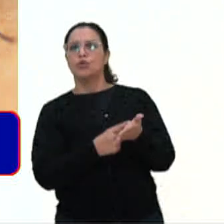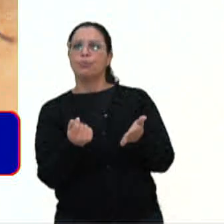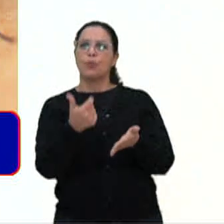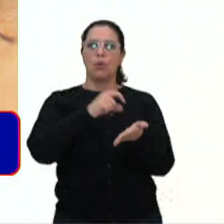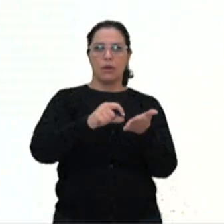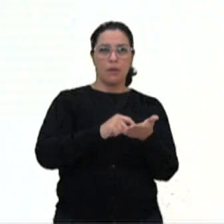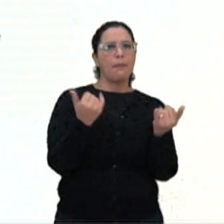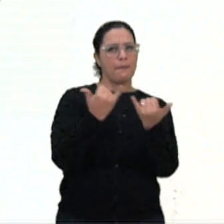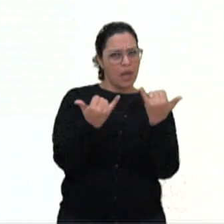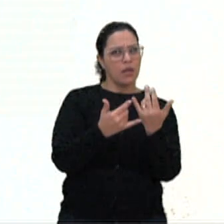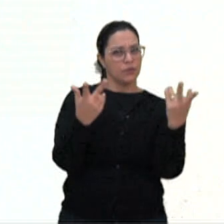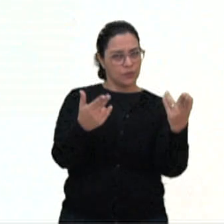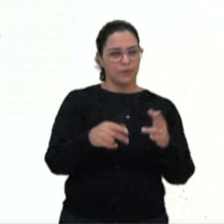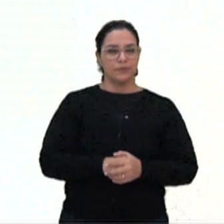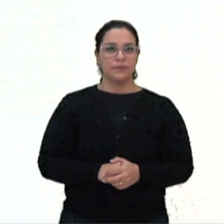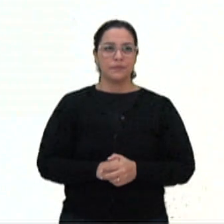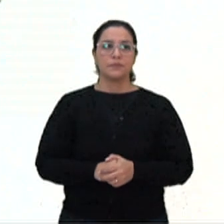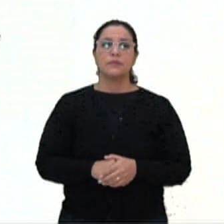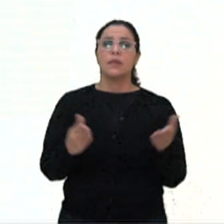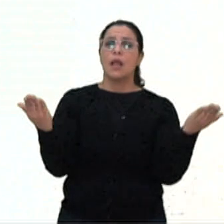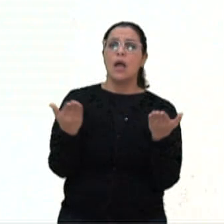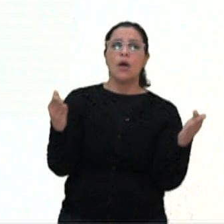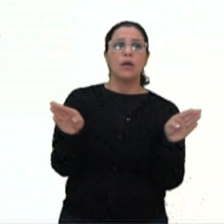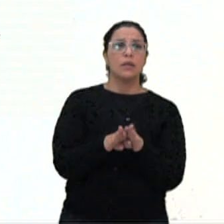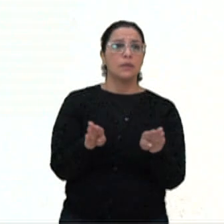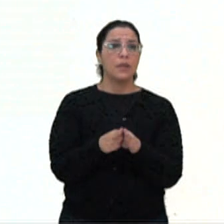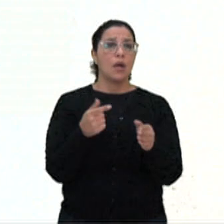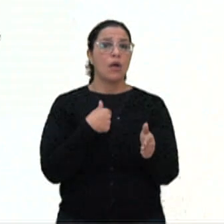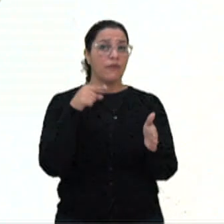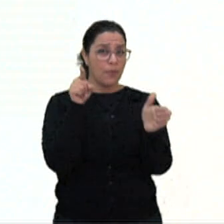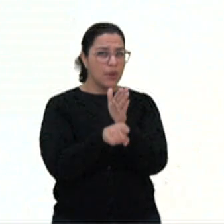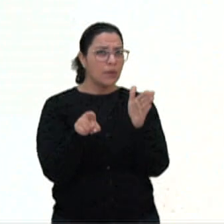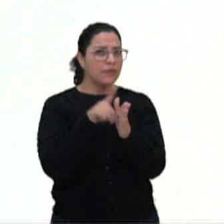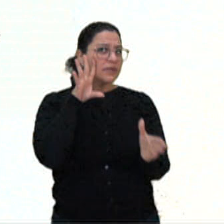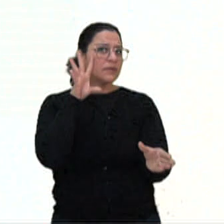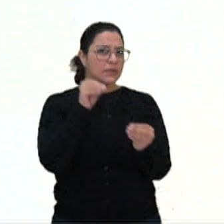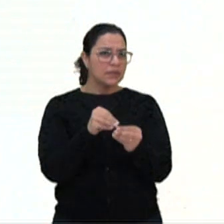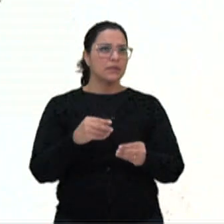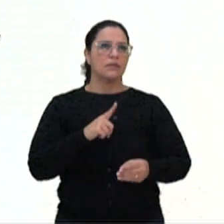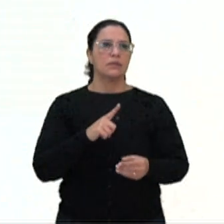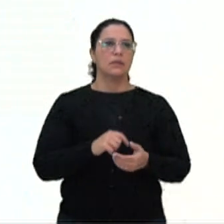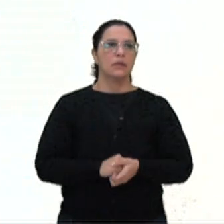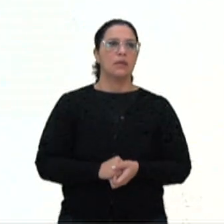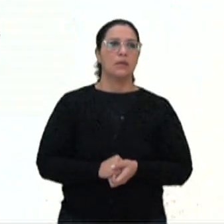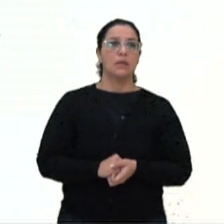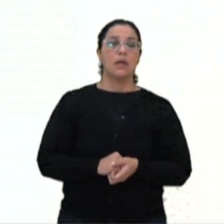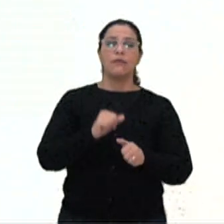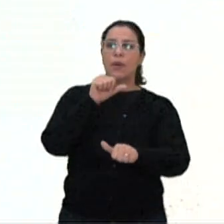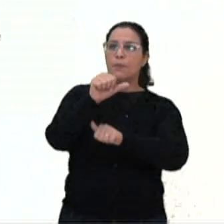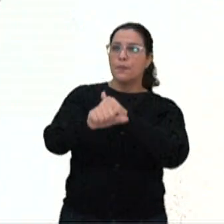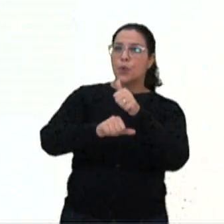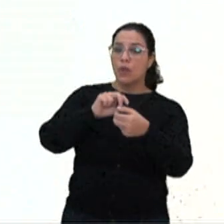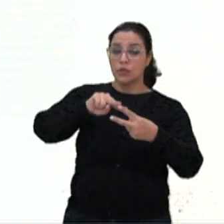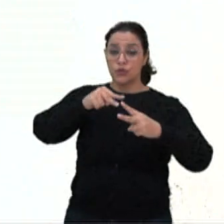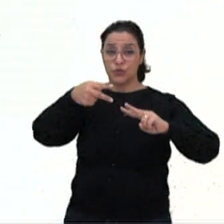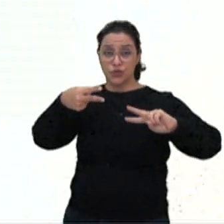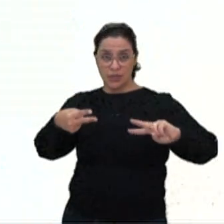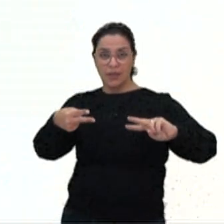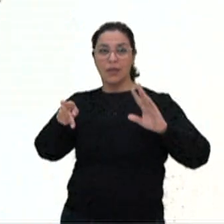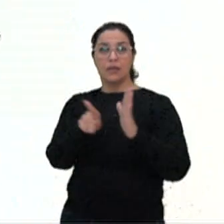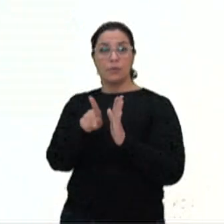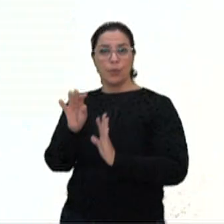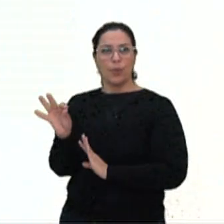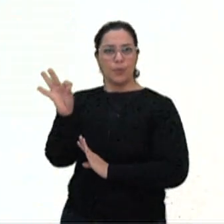parecidos mesmo, tá? Mais um quiz, para ver se vocês compreenderam essa parte. Alterações genéticas do